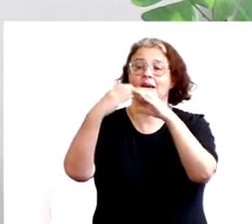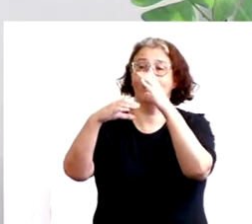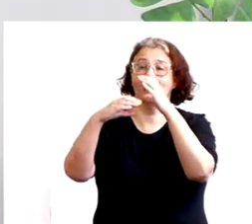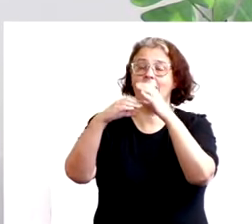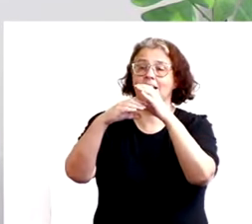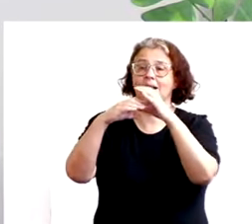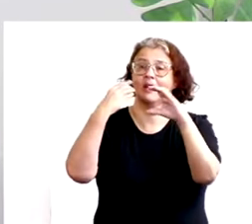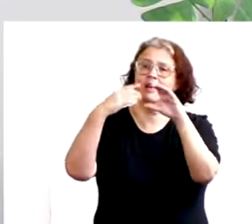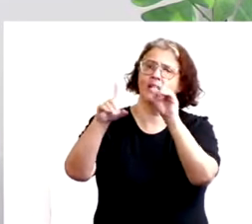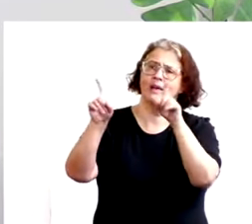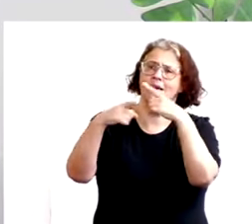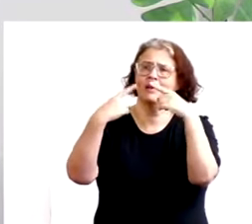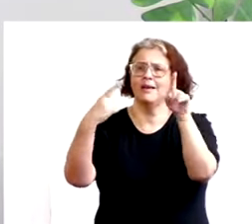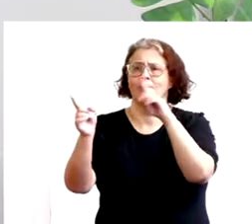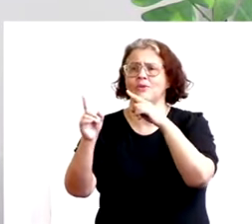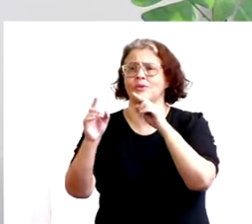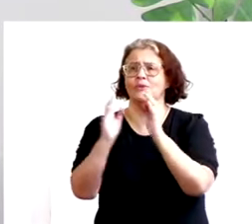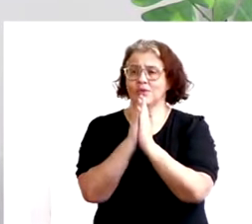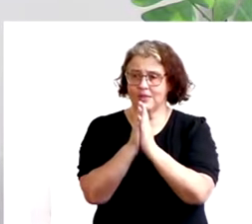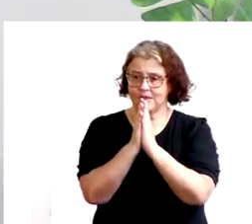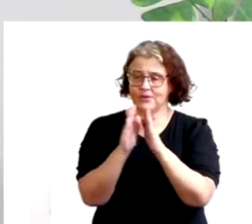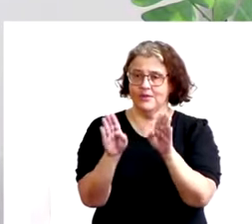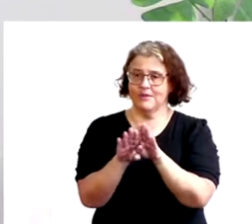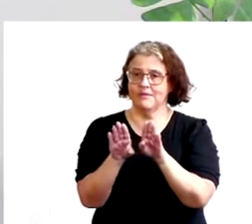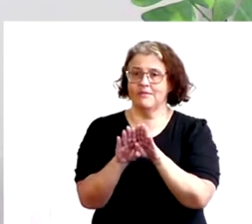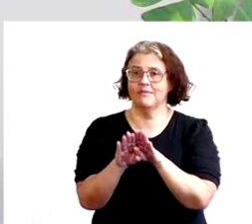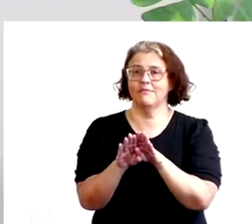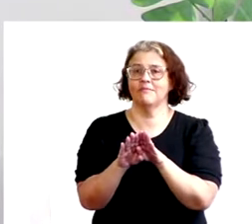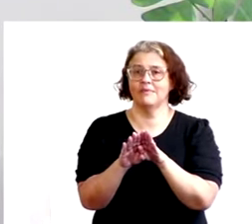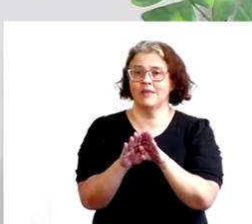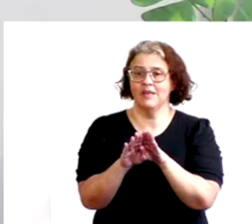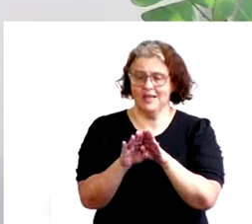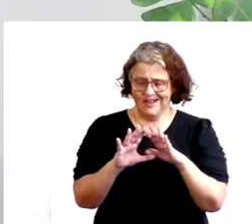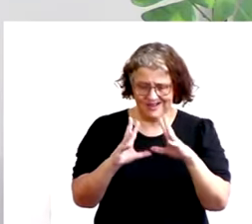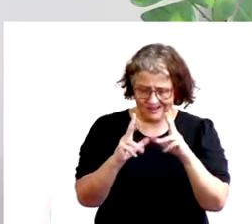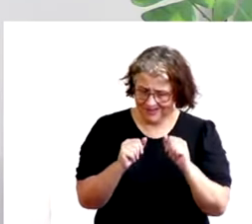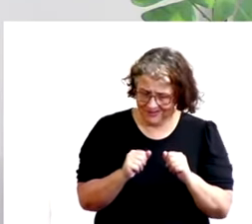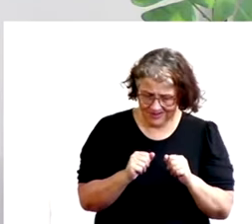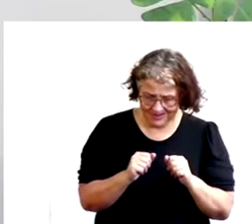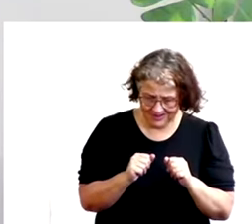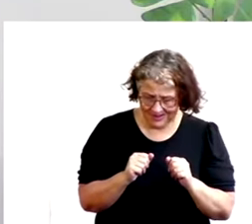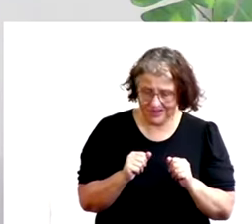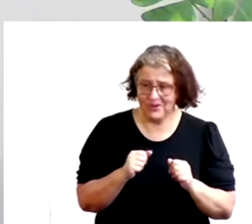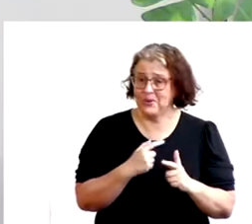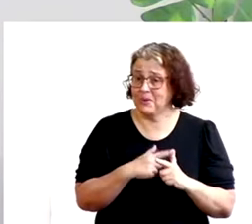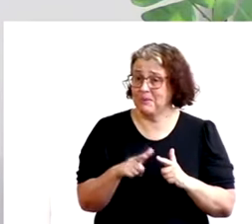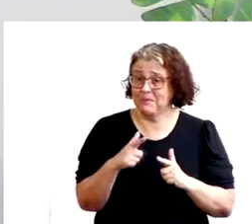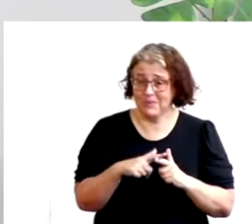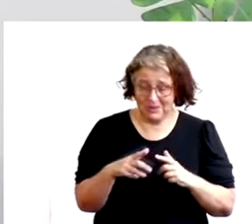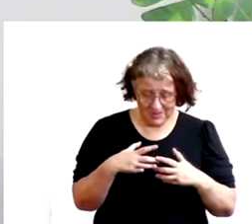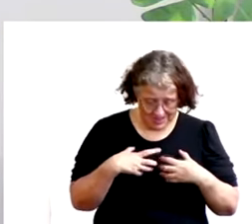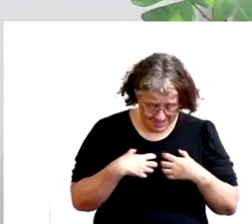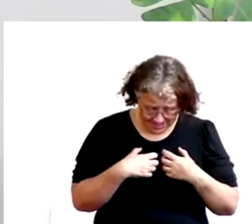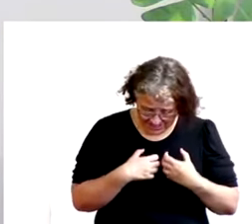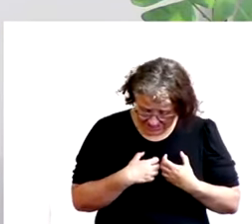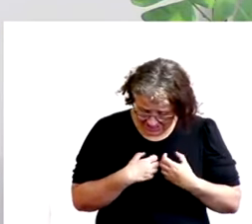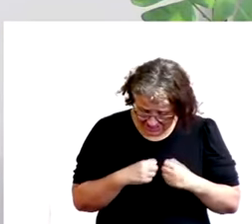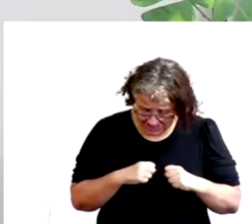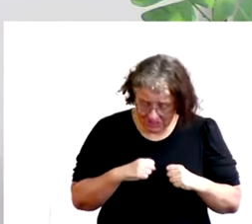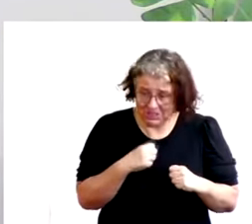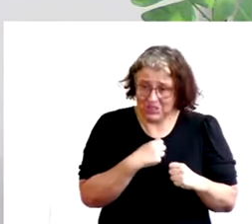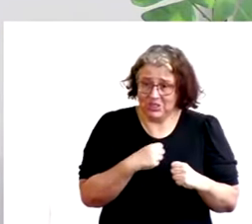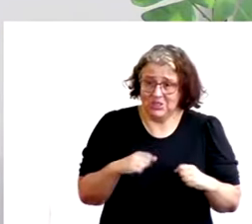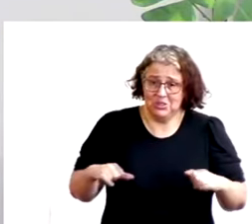exercitavam e levavam as suas piores e mais Turbo lentas dores e